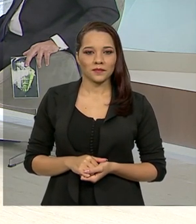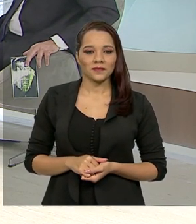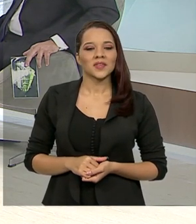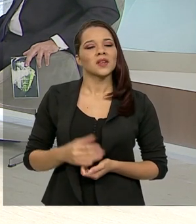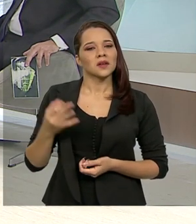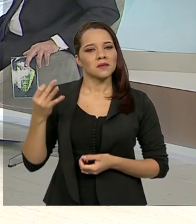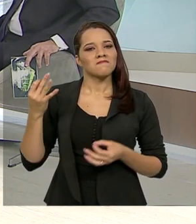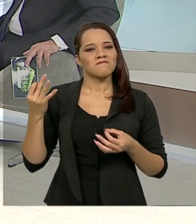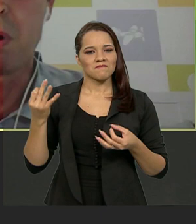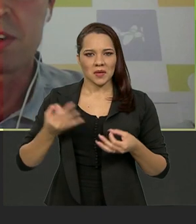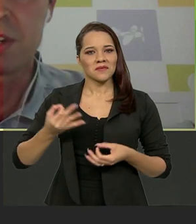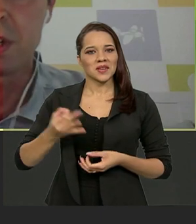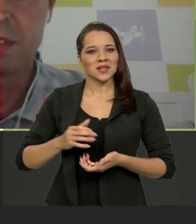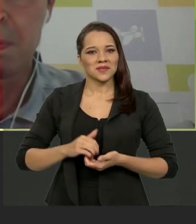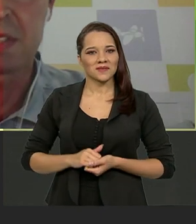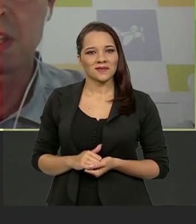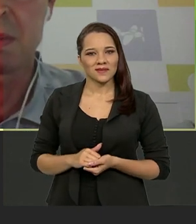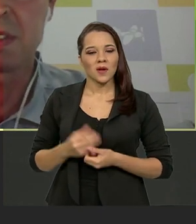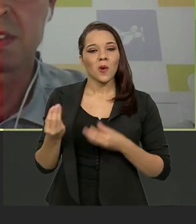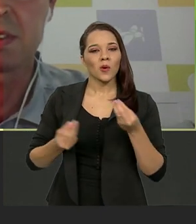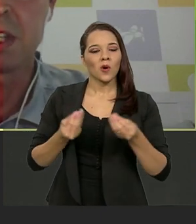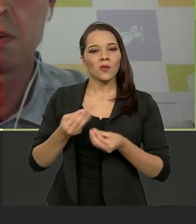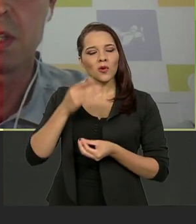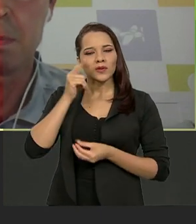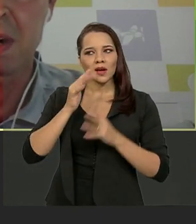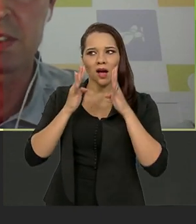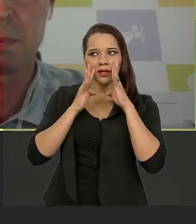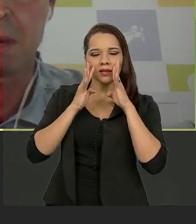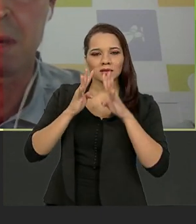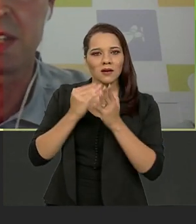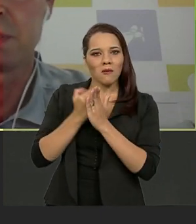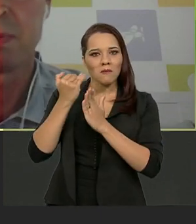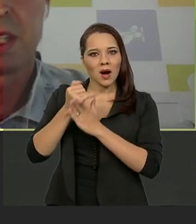Perfeito. E de que forma ele pode até prestar mais atenção e